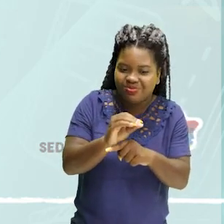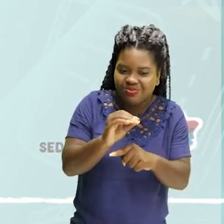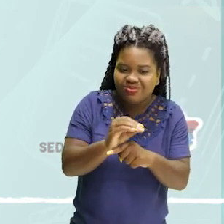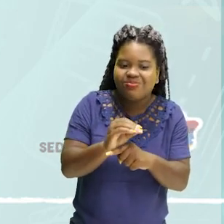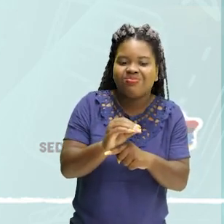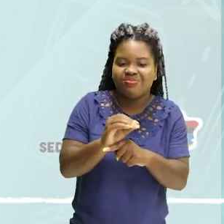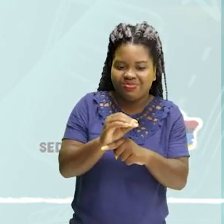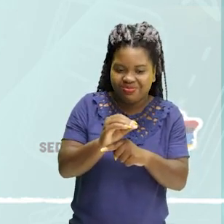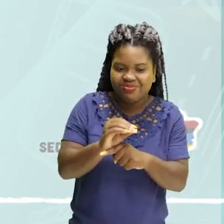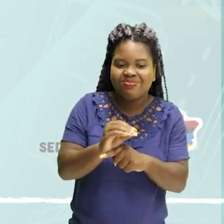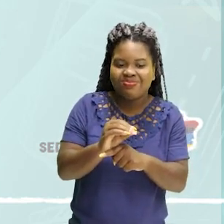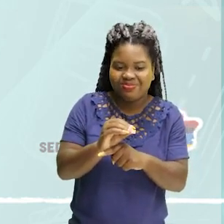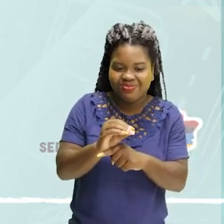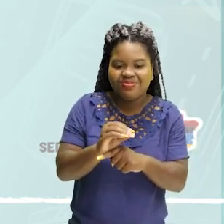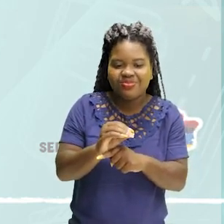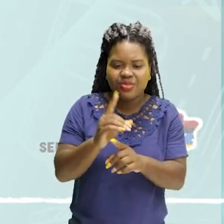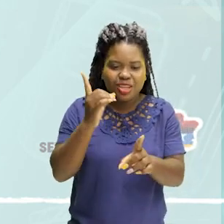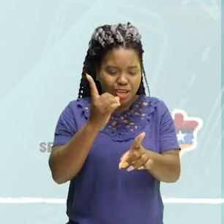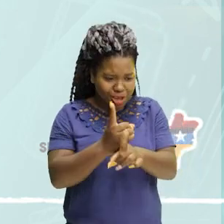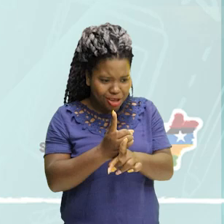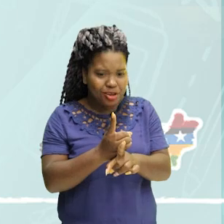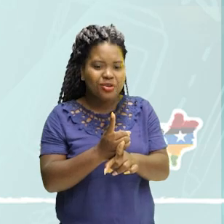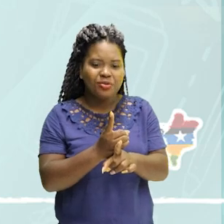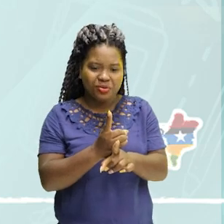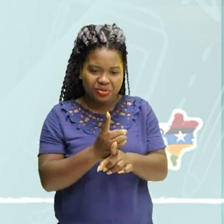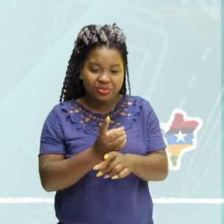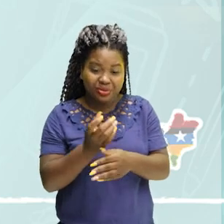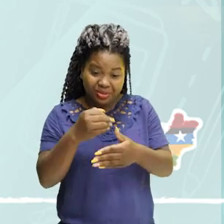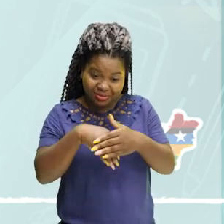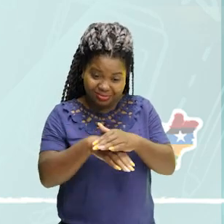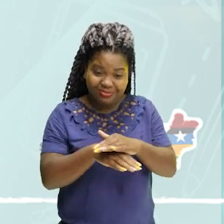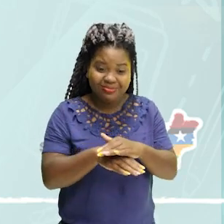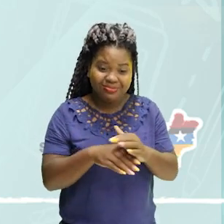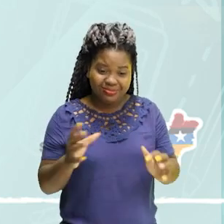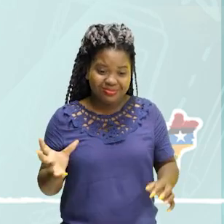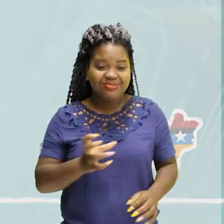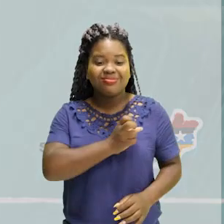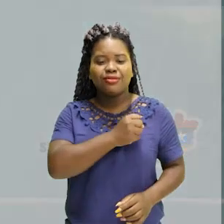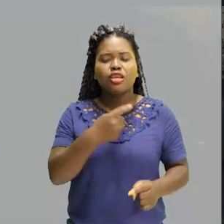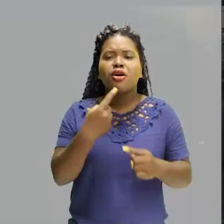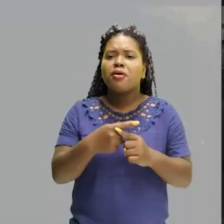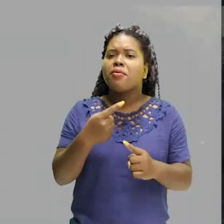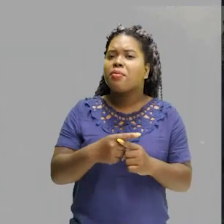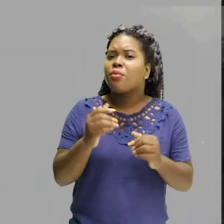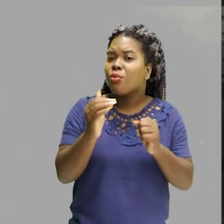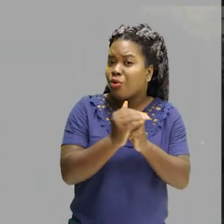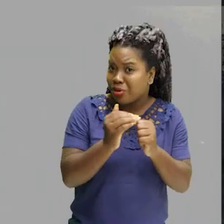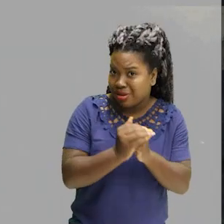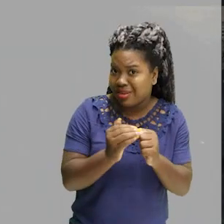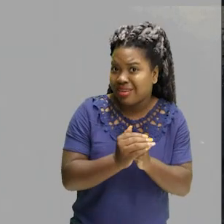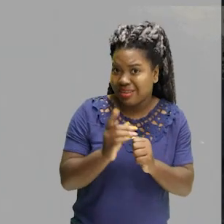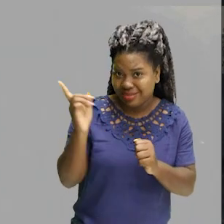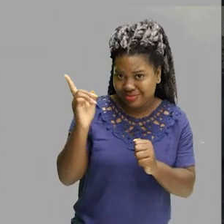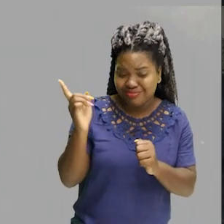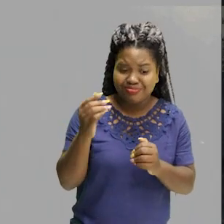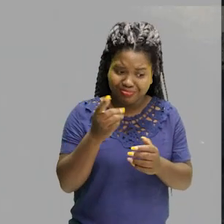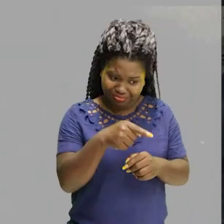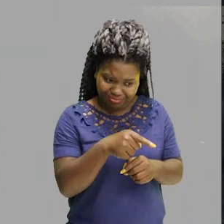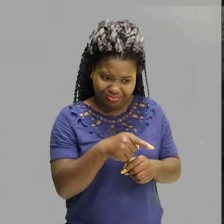caguarecer, encontrar abrigo, salvação, porque rezam lá por ti?